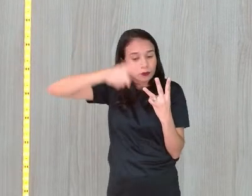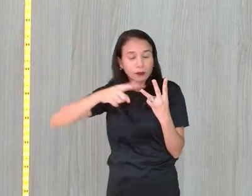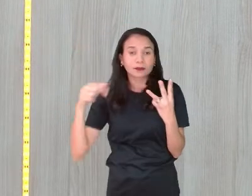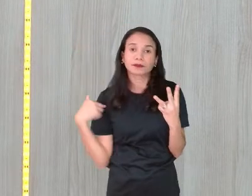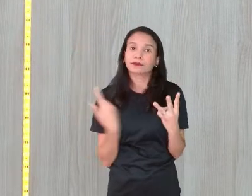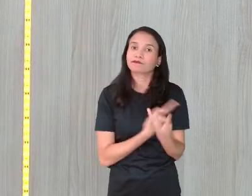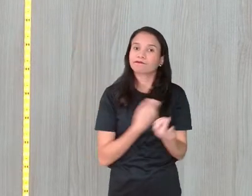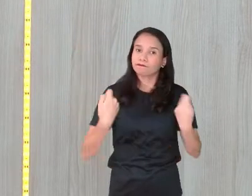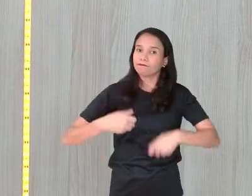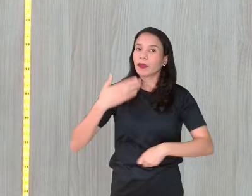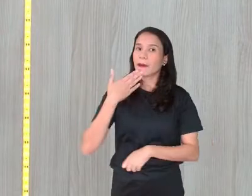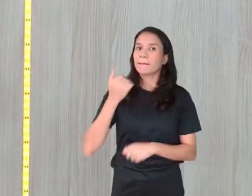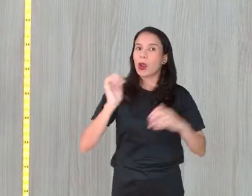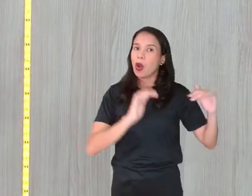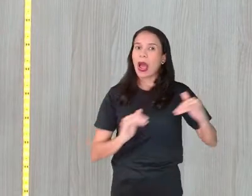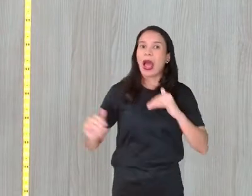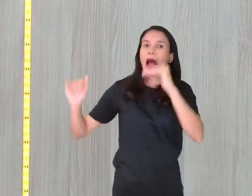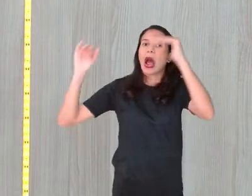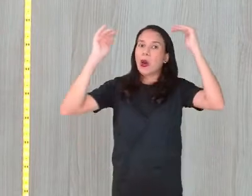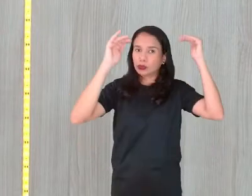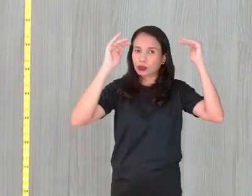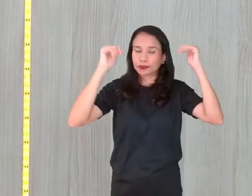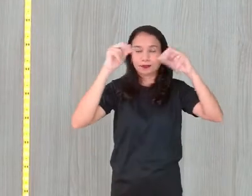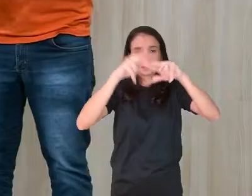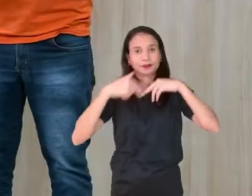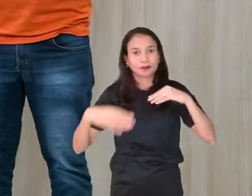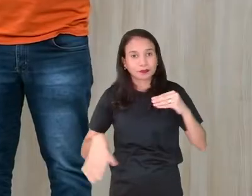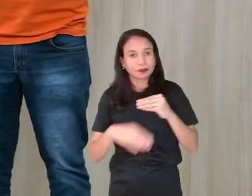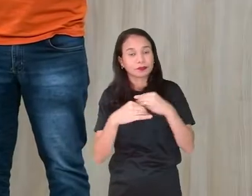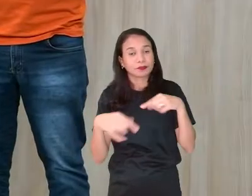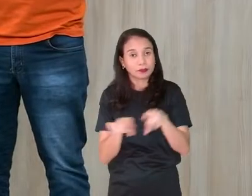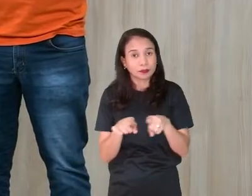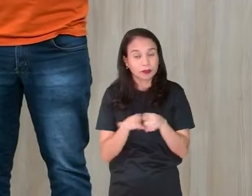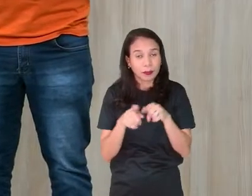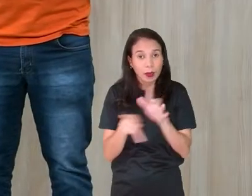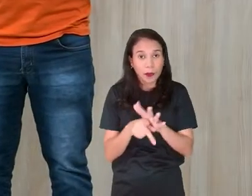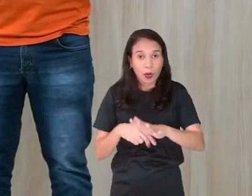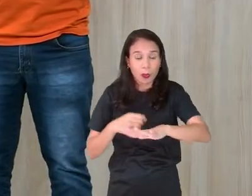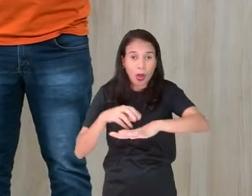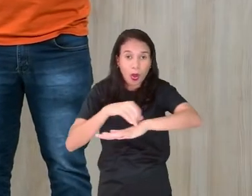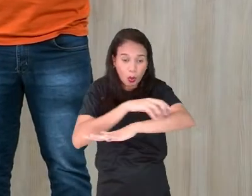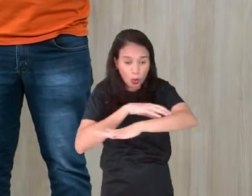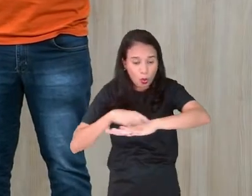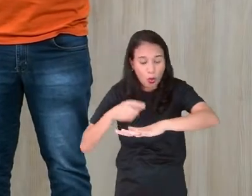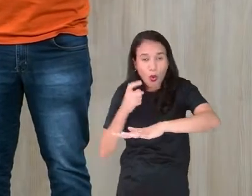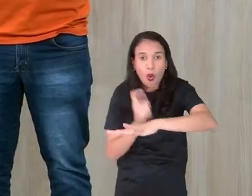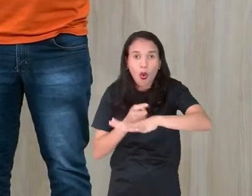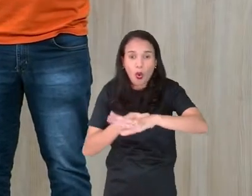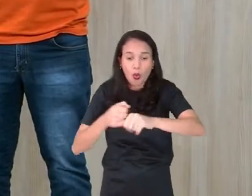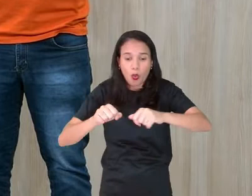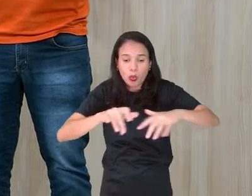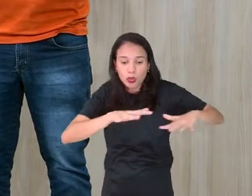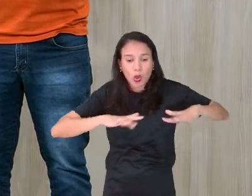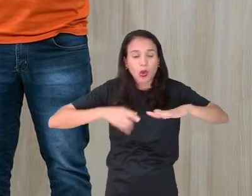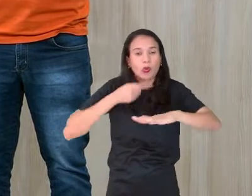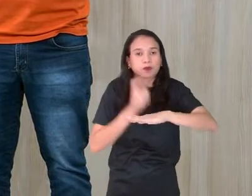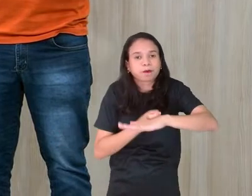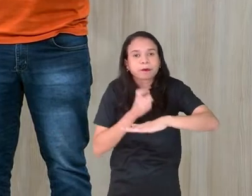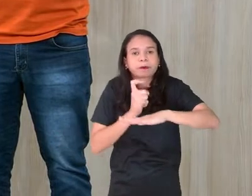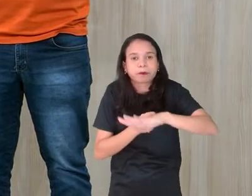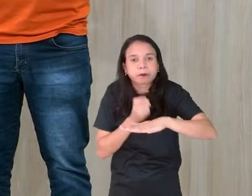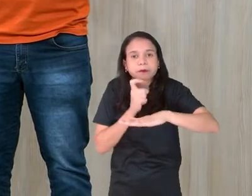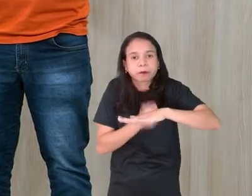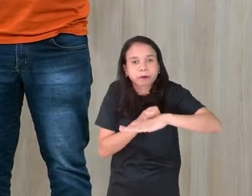gente é preferível estar no alto. Além disso, professor, tem a impermeabilização do solo, né? O solo ele vai cada vez mais